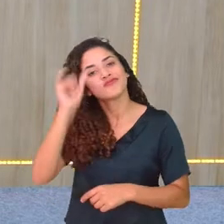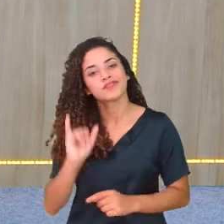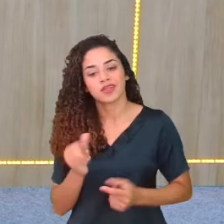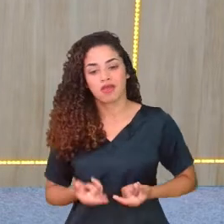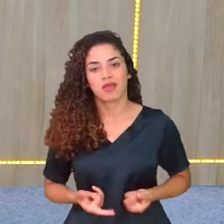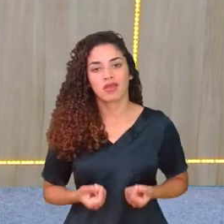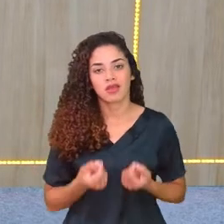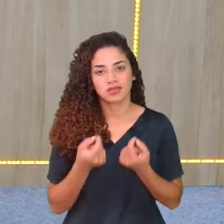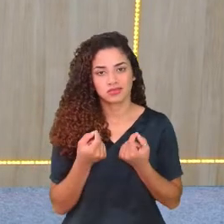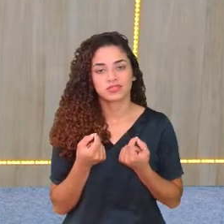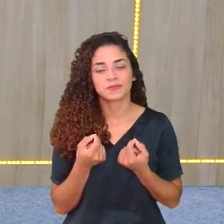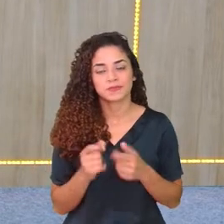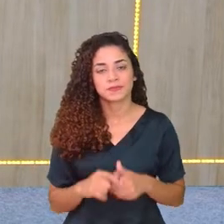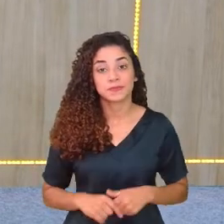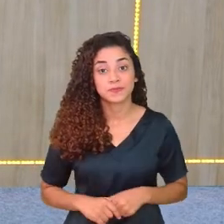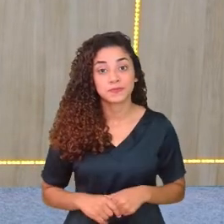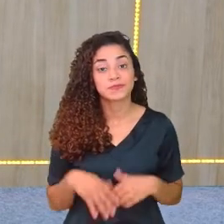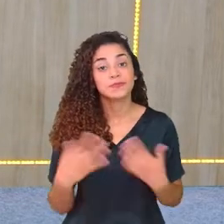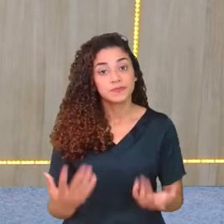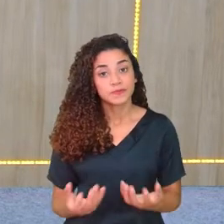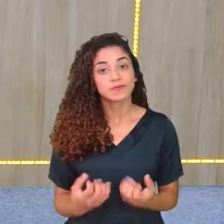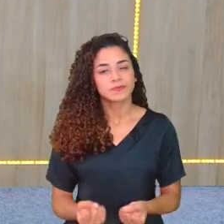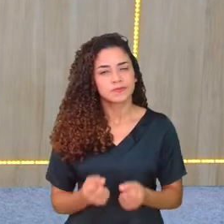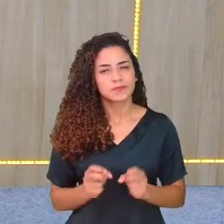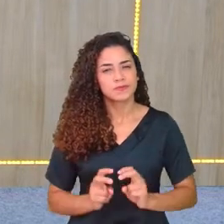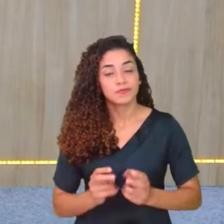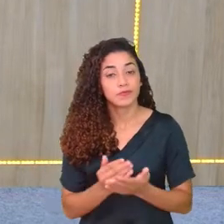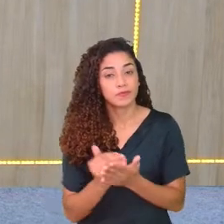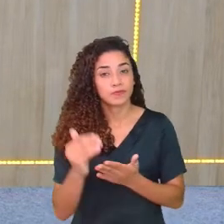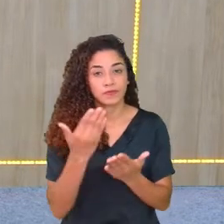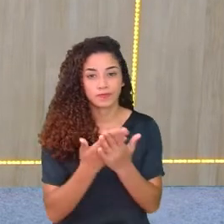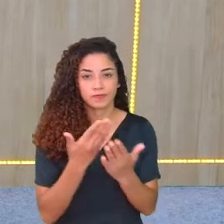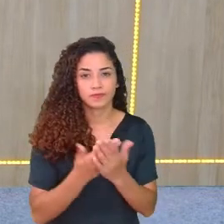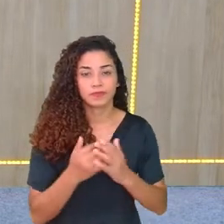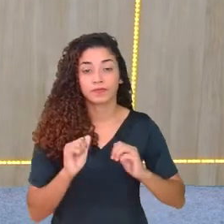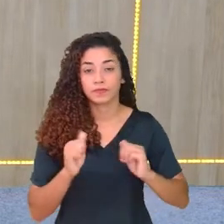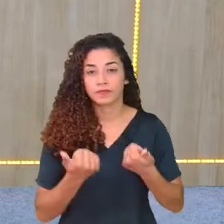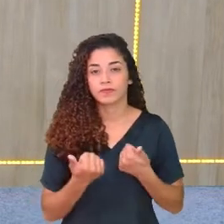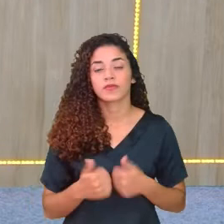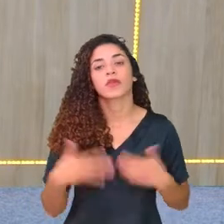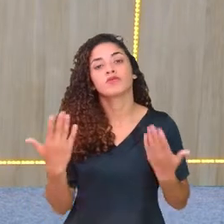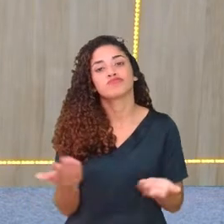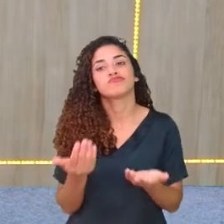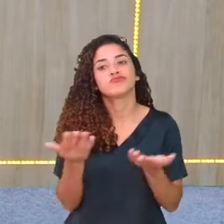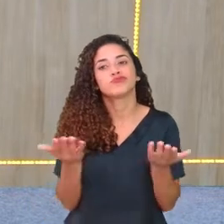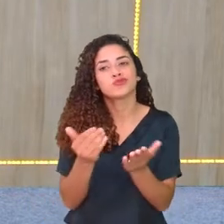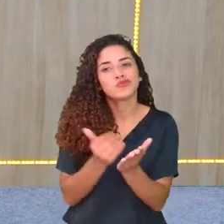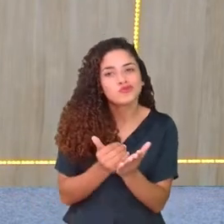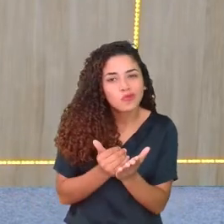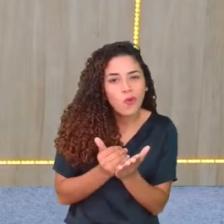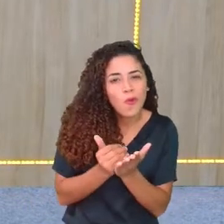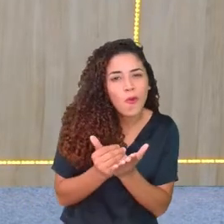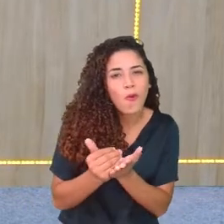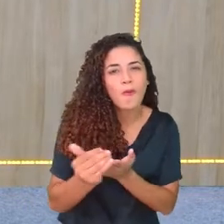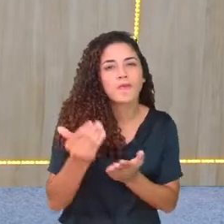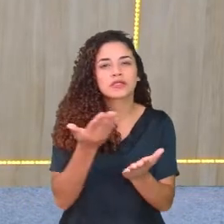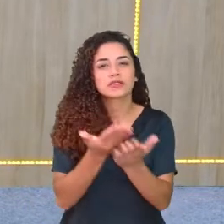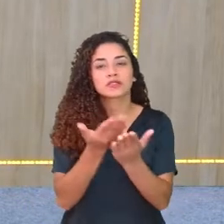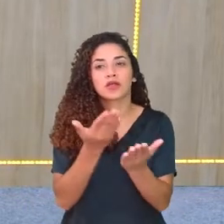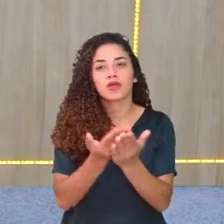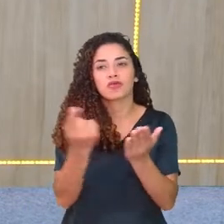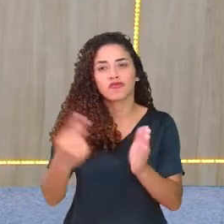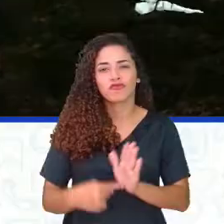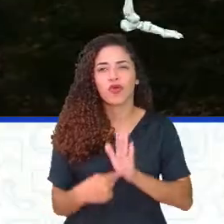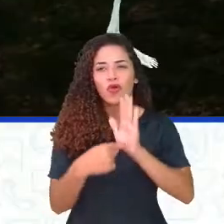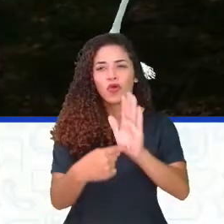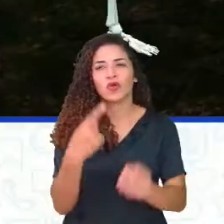câncer de mama. E vamos começar a nossa aula, pessoal. Para iniciar, eu trouxe para vocês aí, coloca